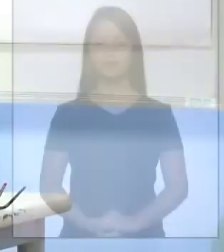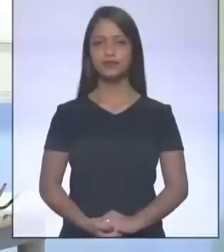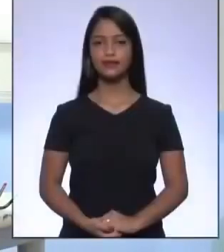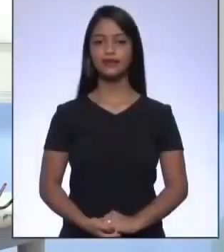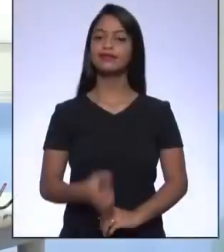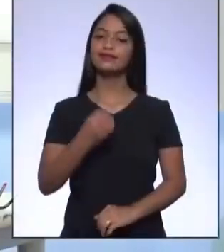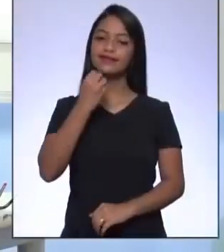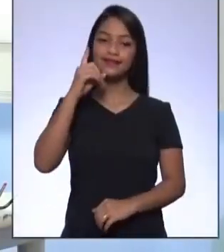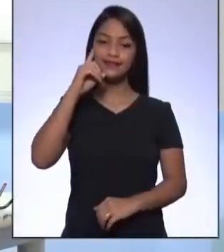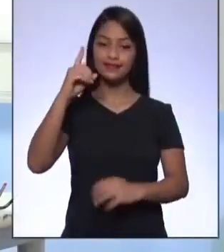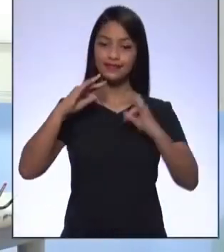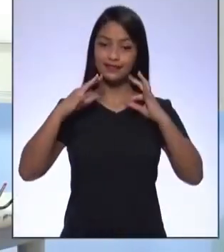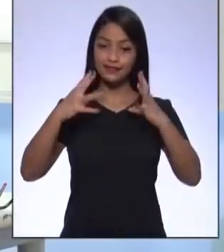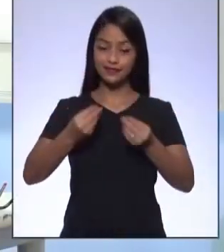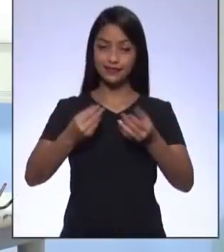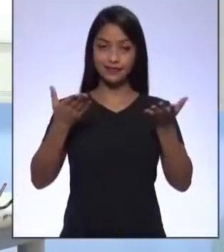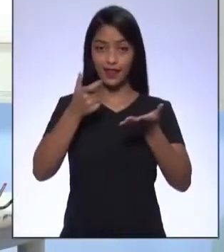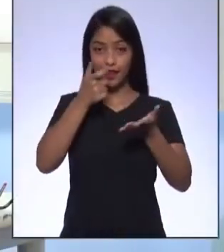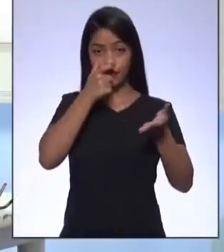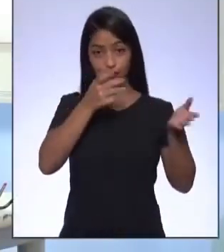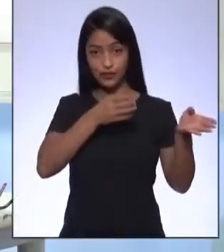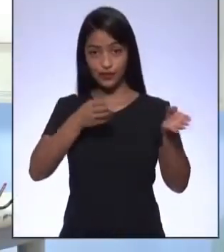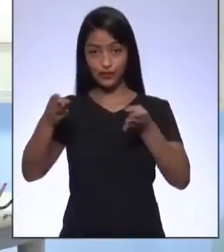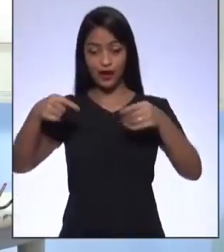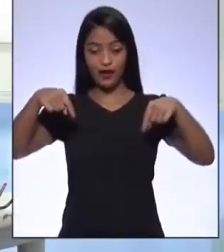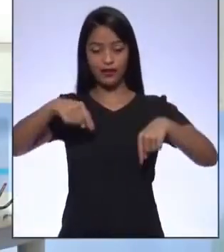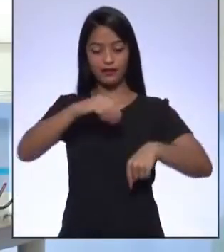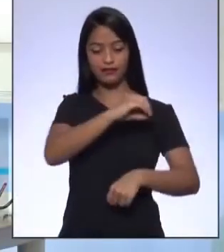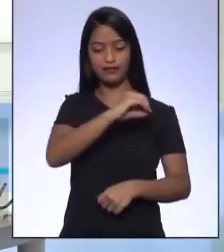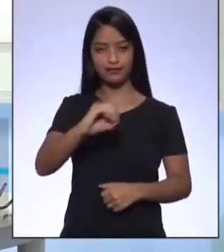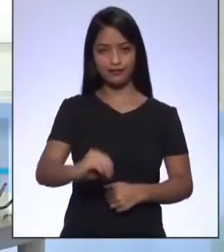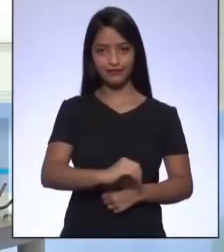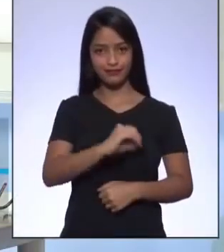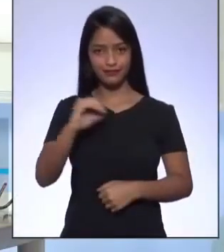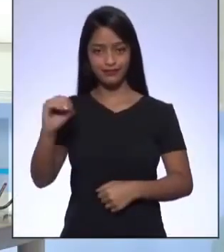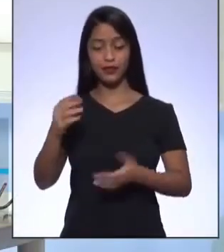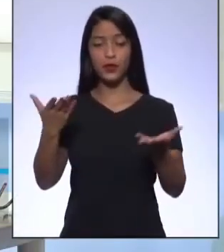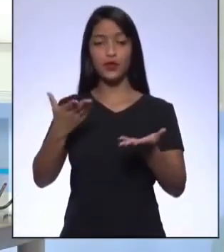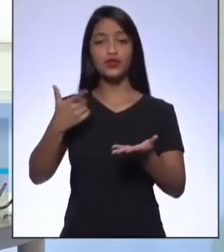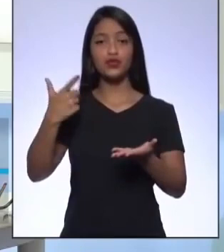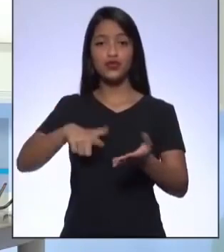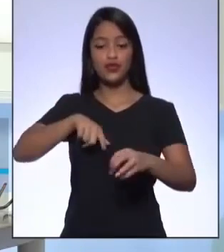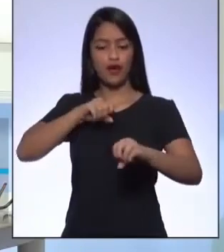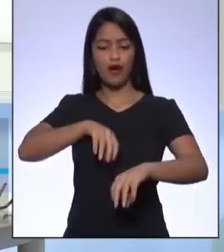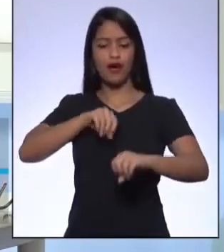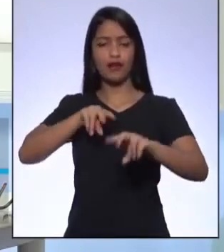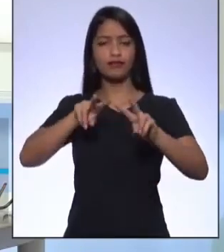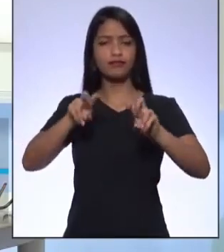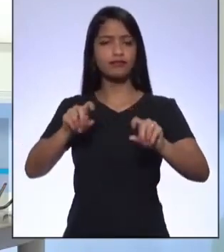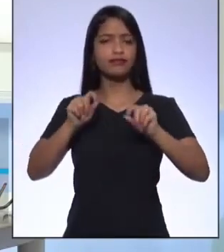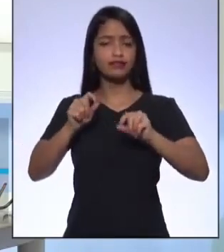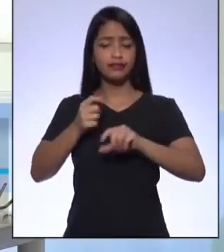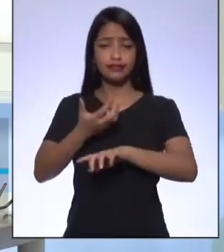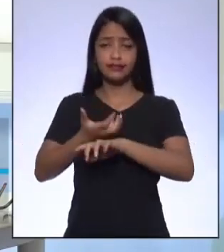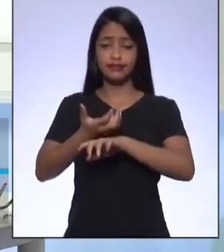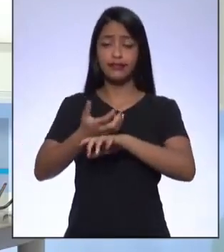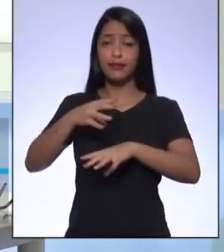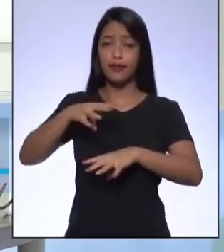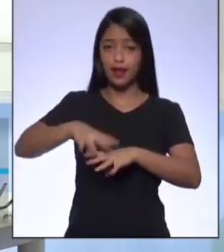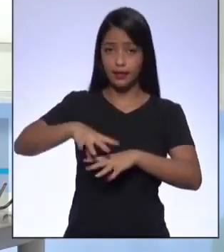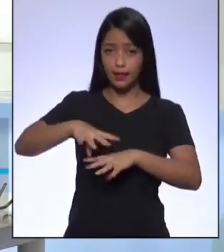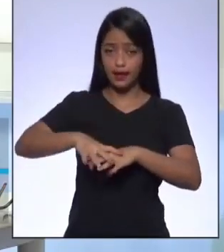Muito bom dia a todos que nos acompanham aqui pelo Centro de Mídias da Educação de São Paulo para mais uma aula de matemática do sexto ano do ensino